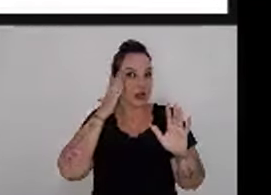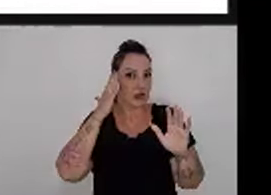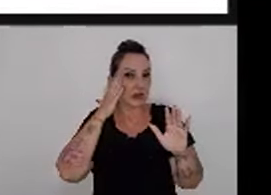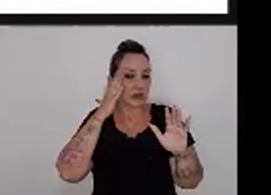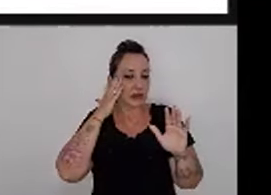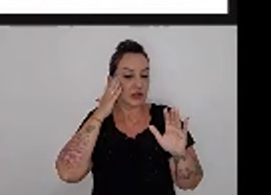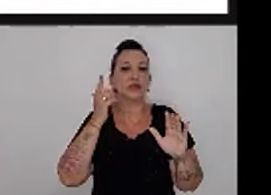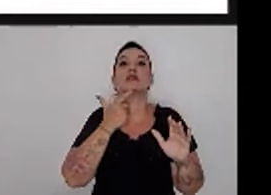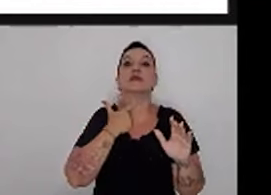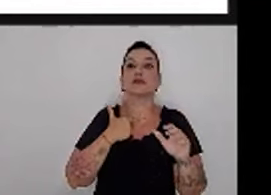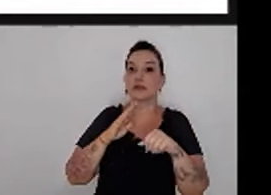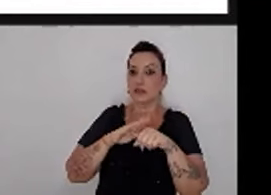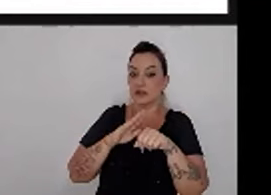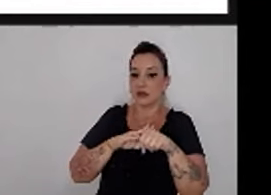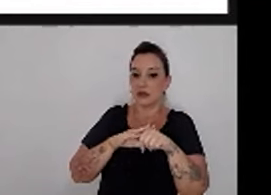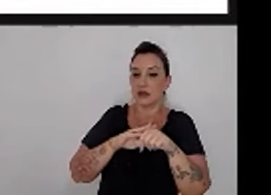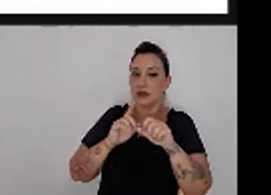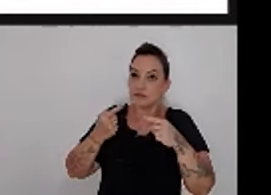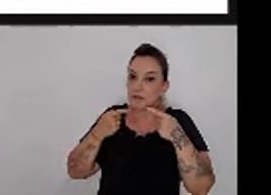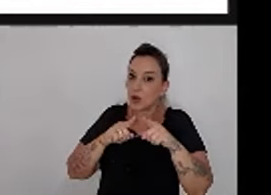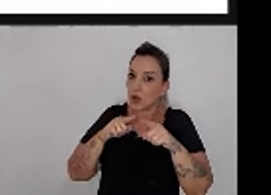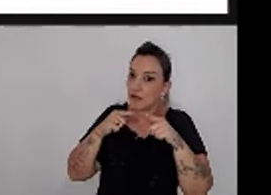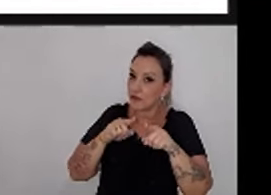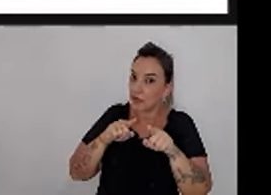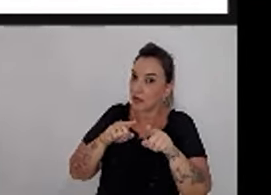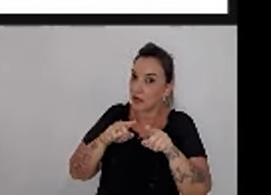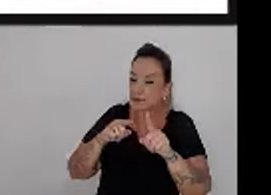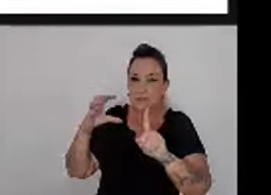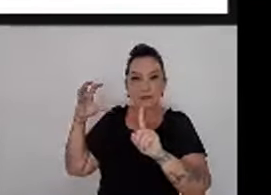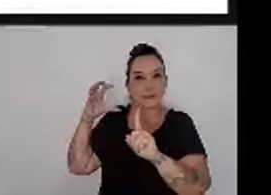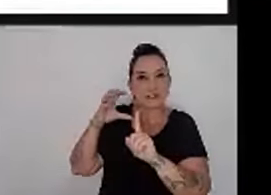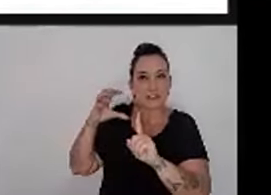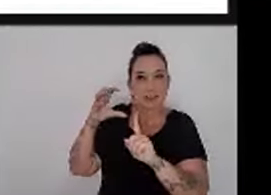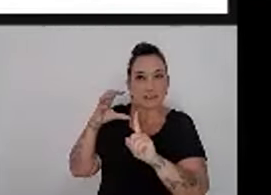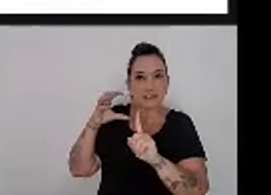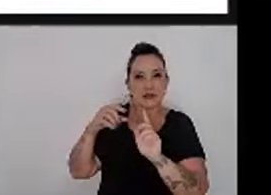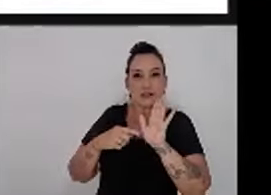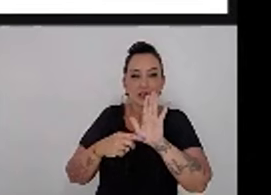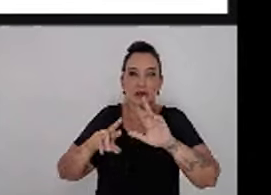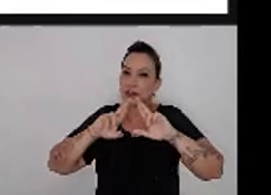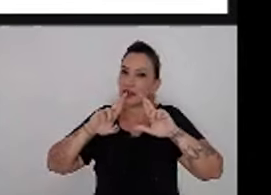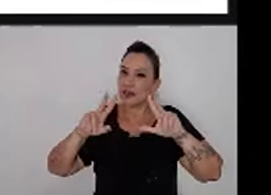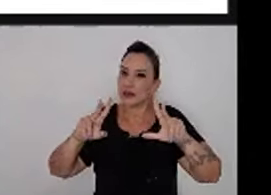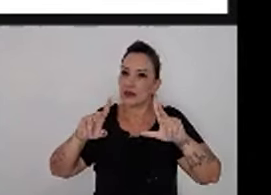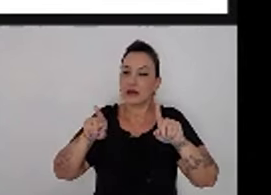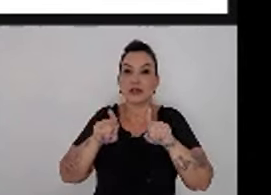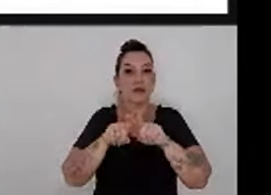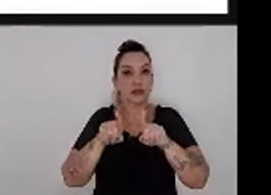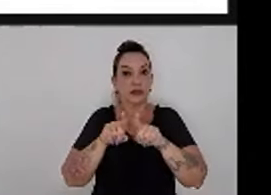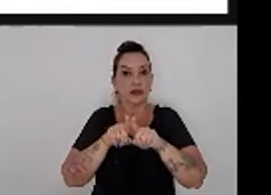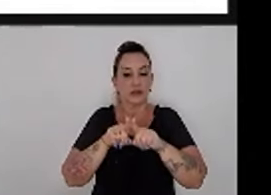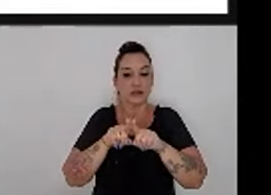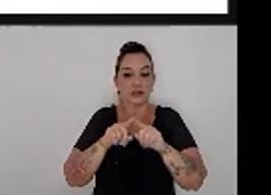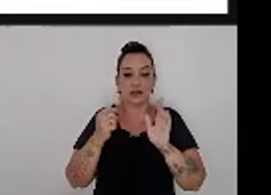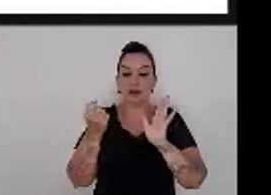da noção de que o desejo é feito daquilo que provoca, que incita, que assinala a diferença. Assim,